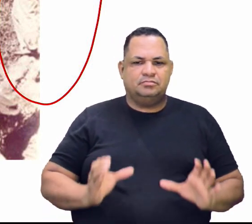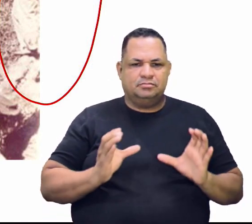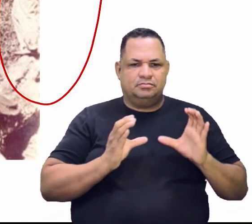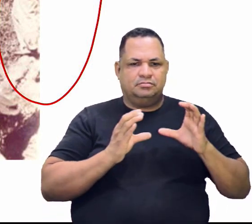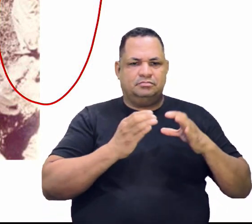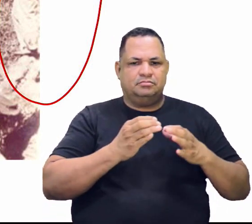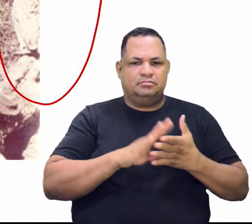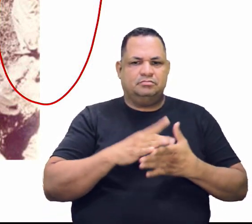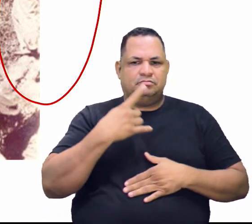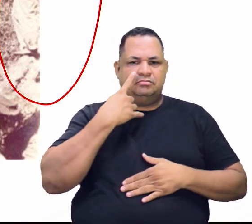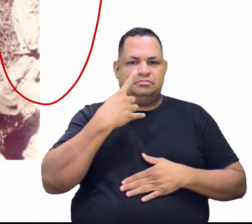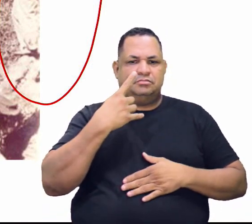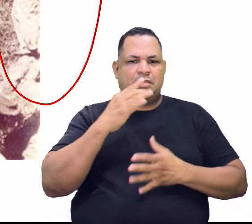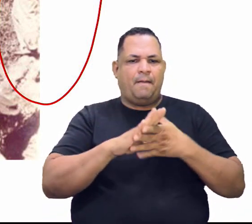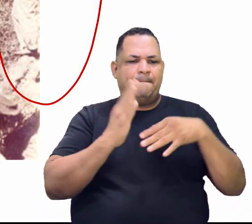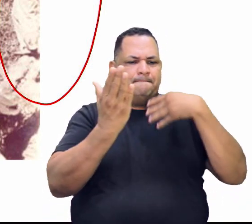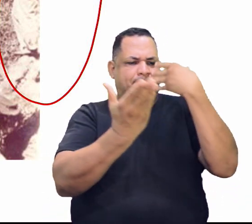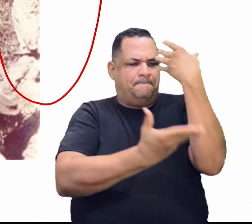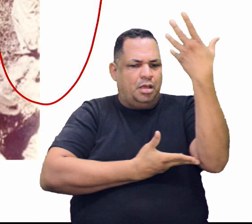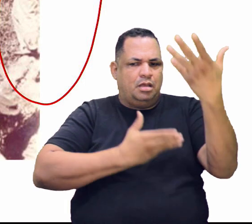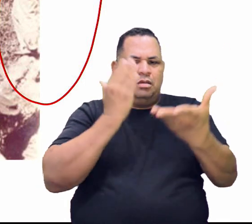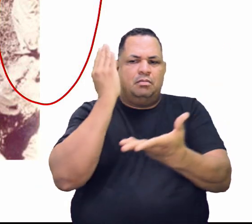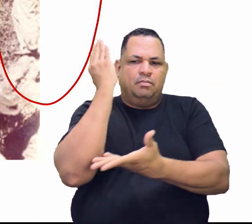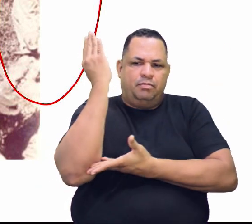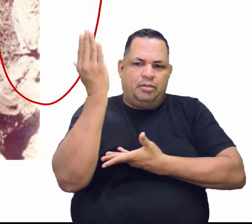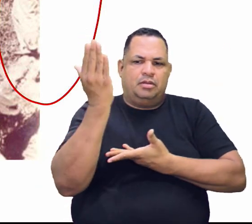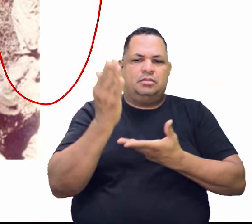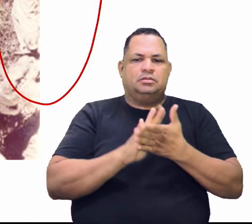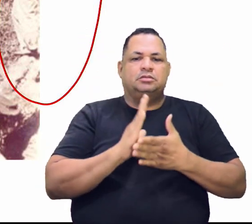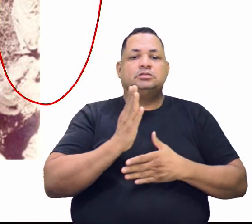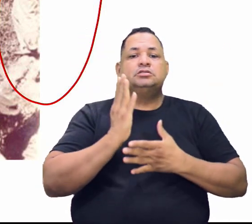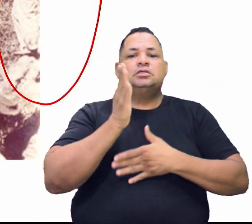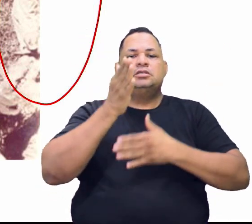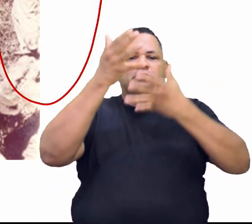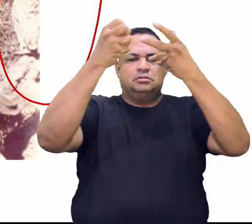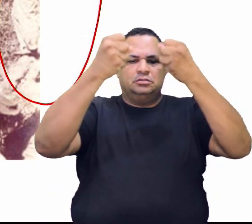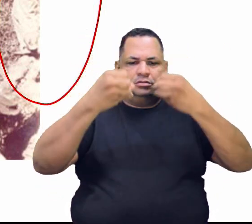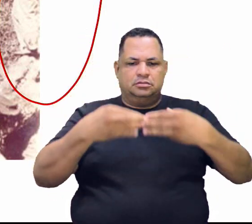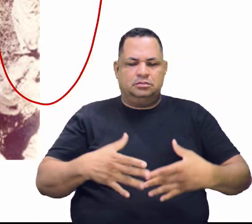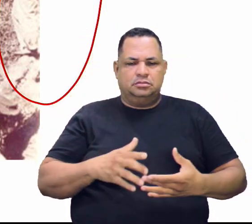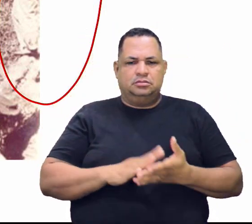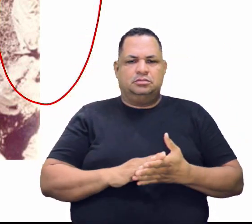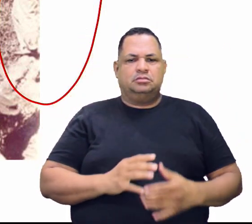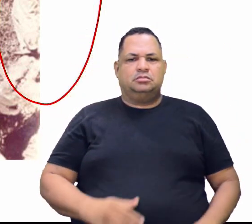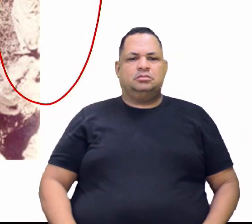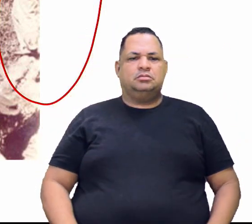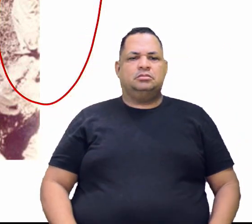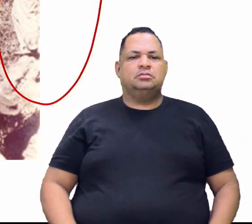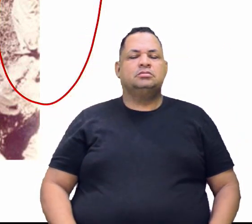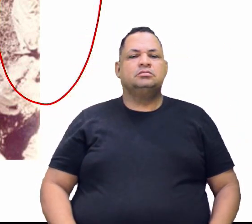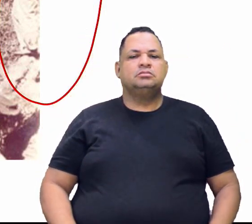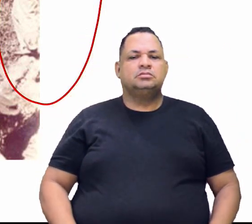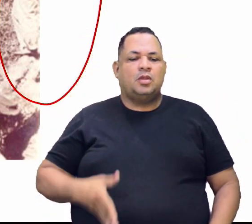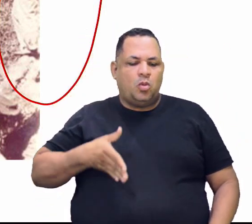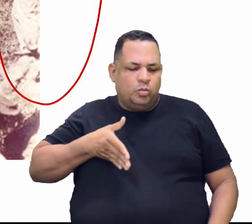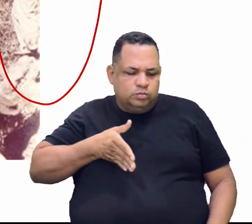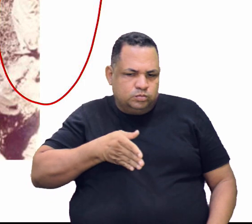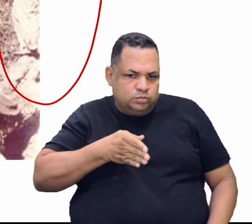está fazendo a derrubada. Eu já expliquei em outra aula, porque por onde